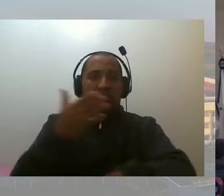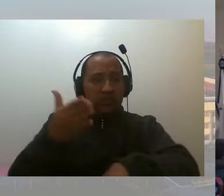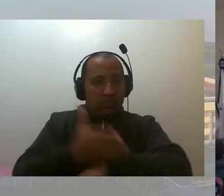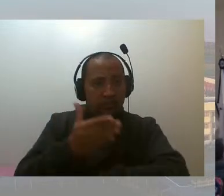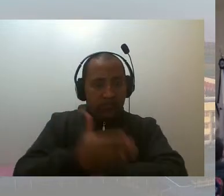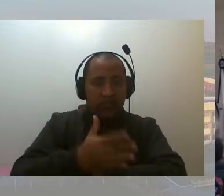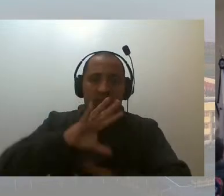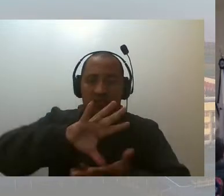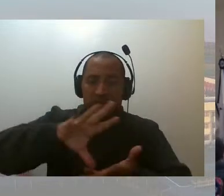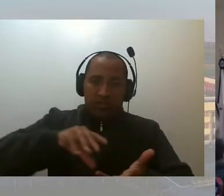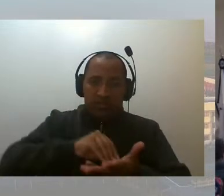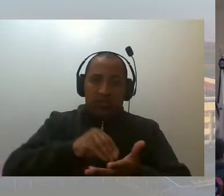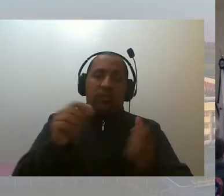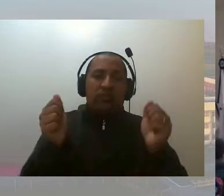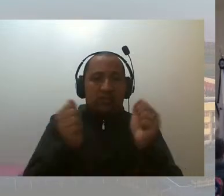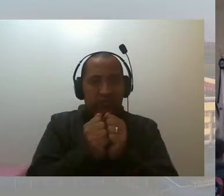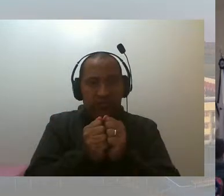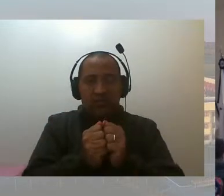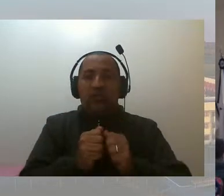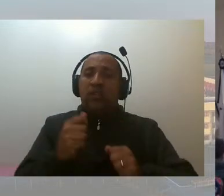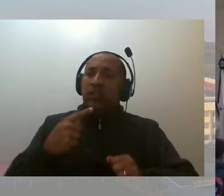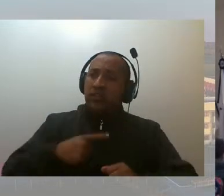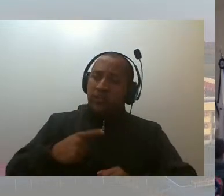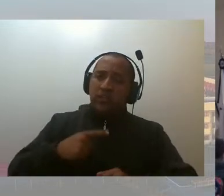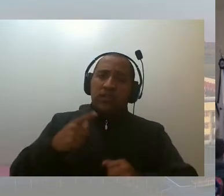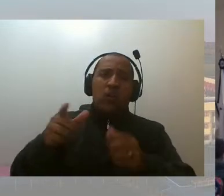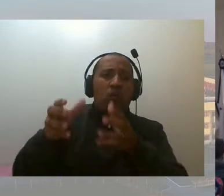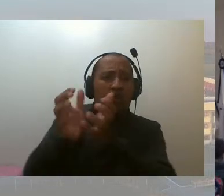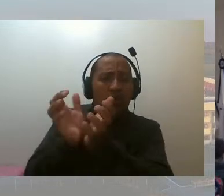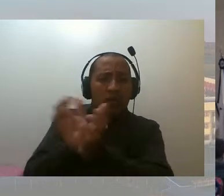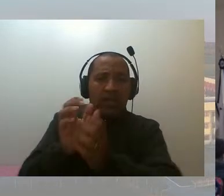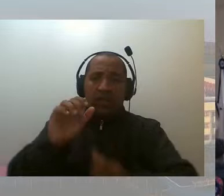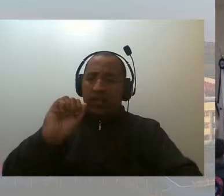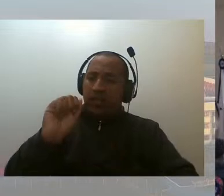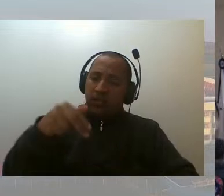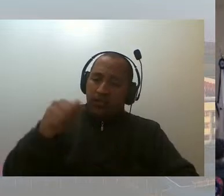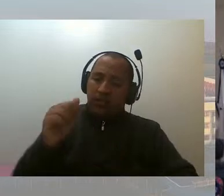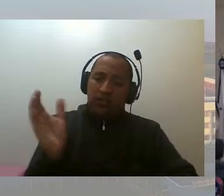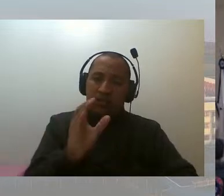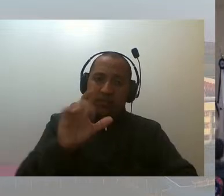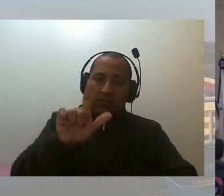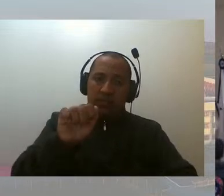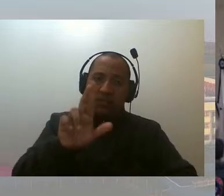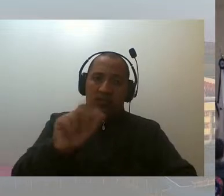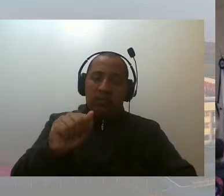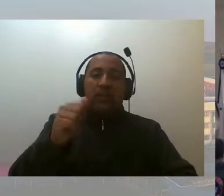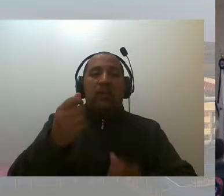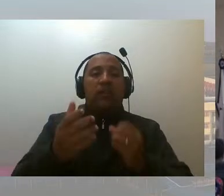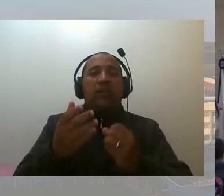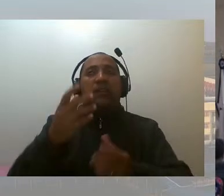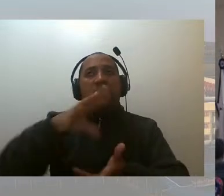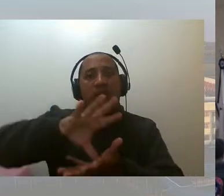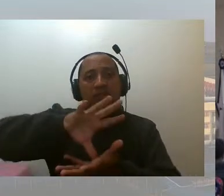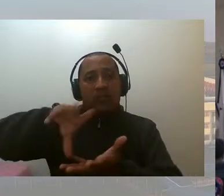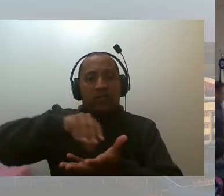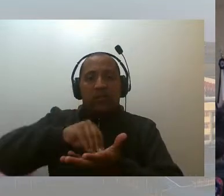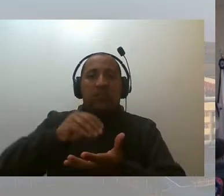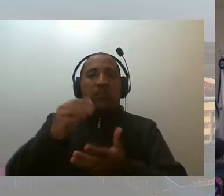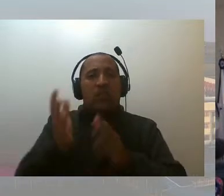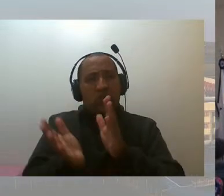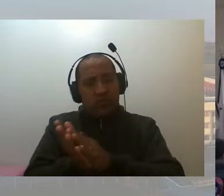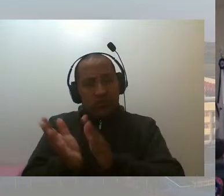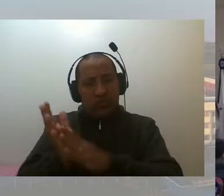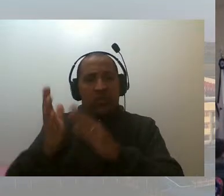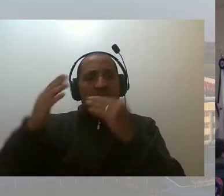comissão, né, junto com a minha colega à época, na Clara Góes, a gente participou da comissão que prestou essa homenagem para